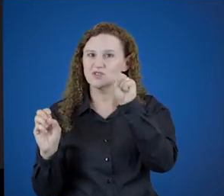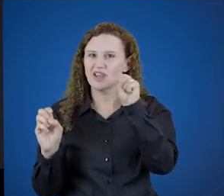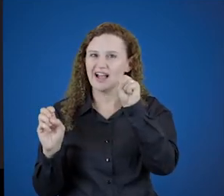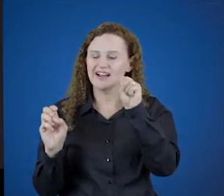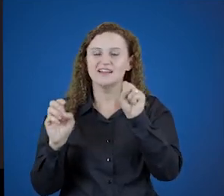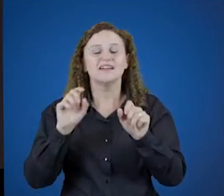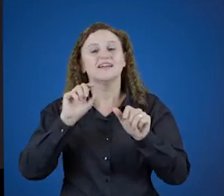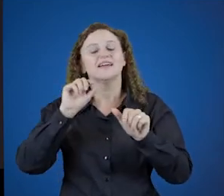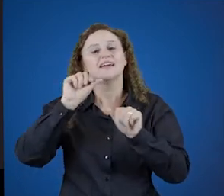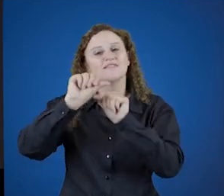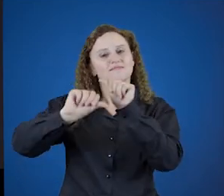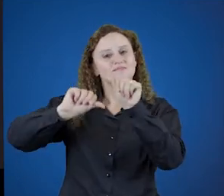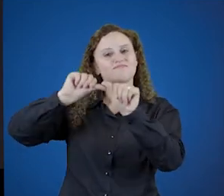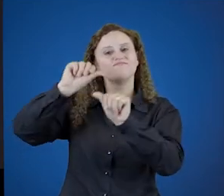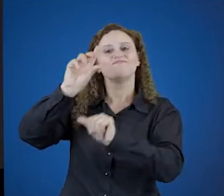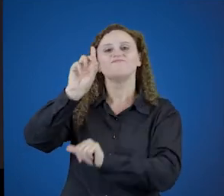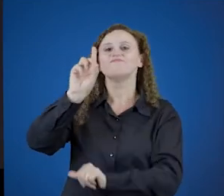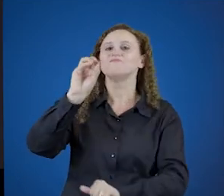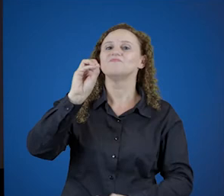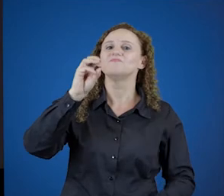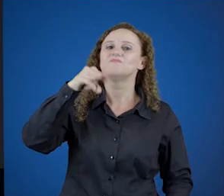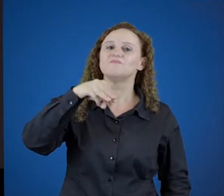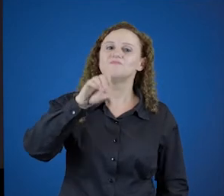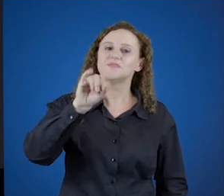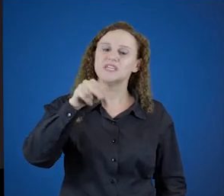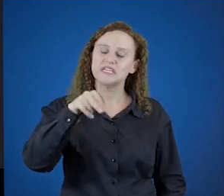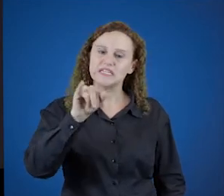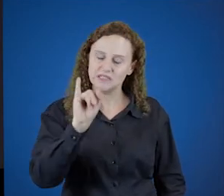menos será Domini